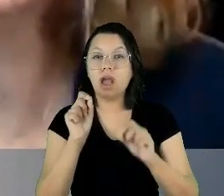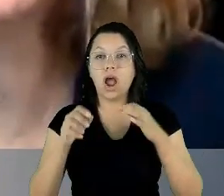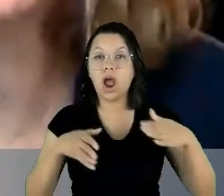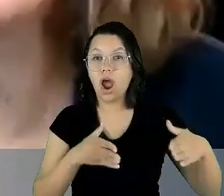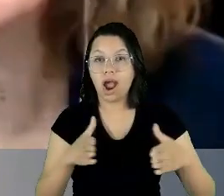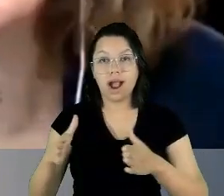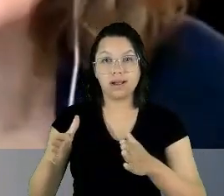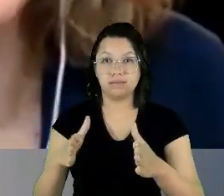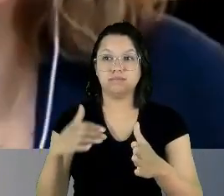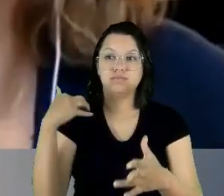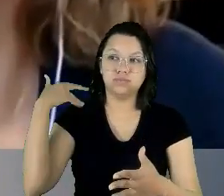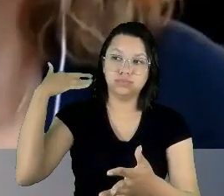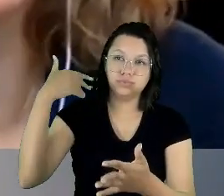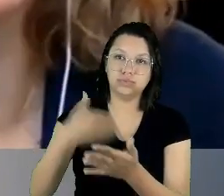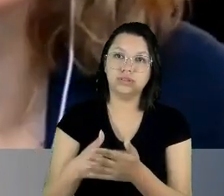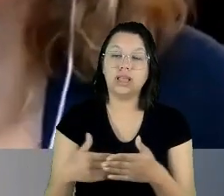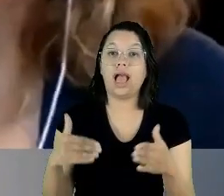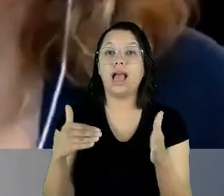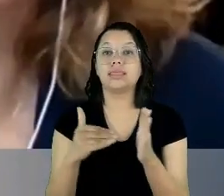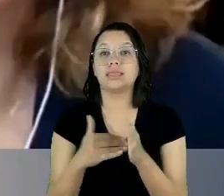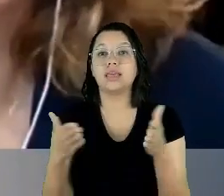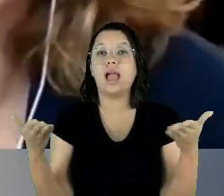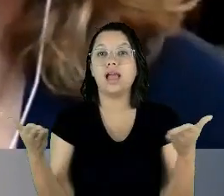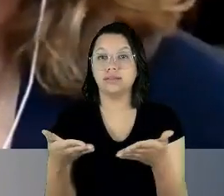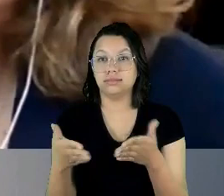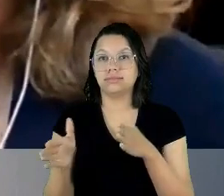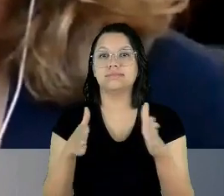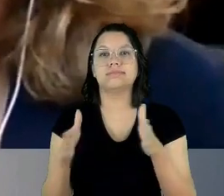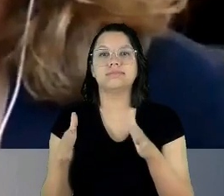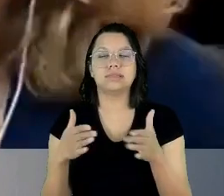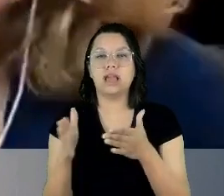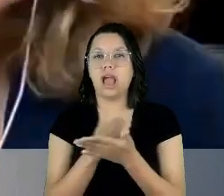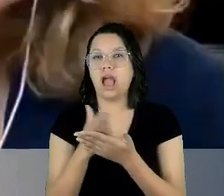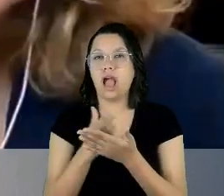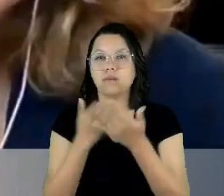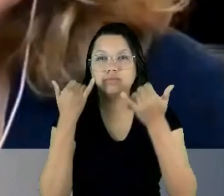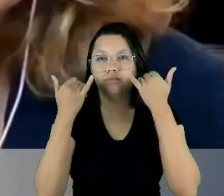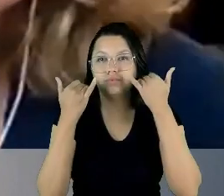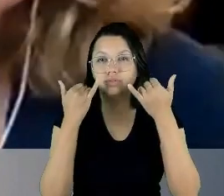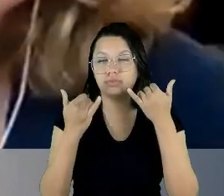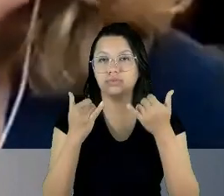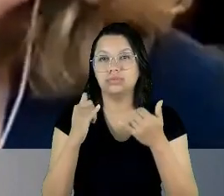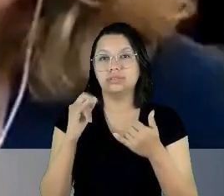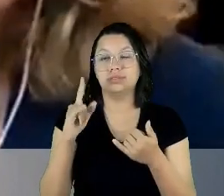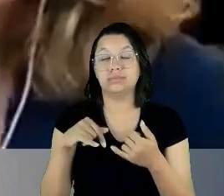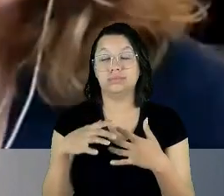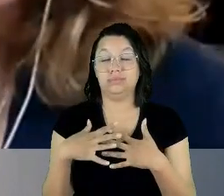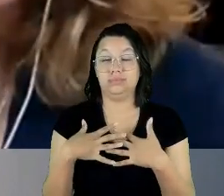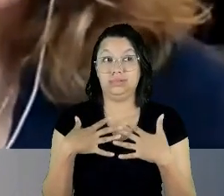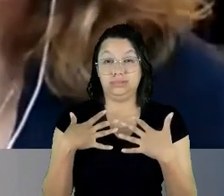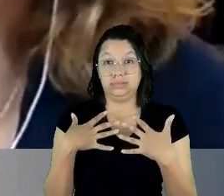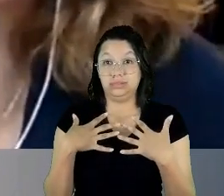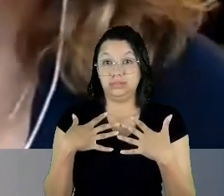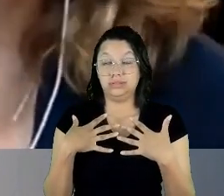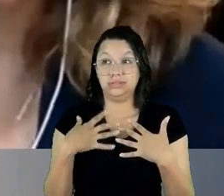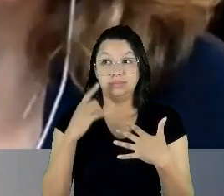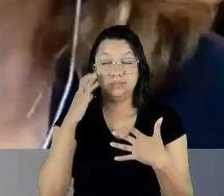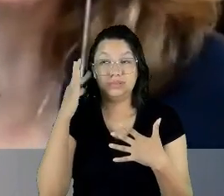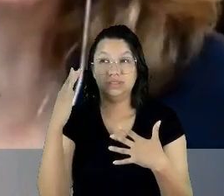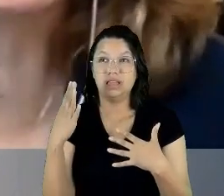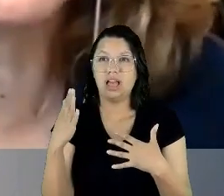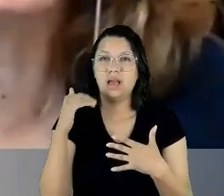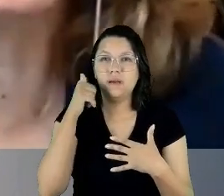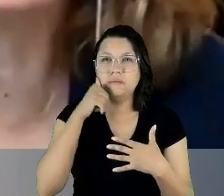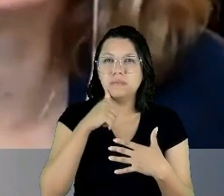caminho percorremos até chegar nesse momento. Alguns dados são bastante estarrecedores, né? Pensar que